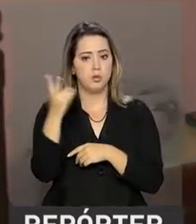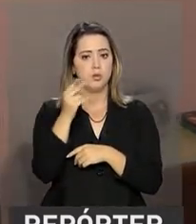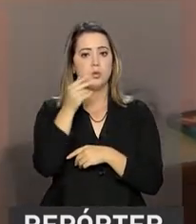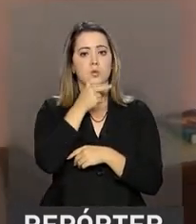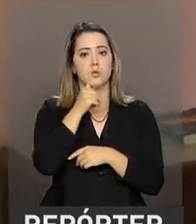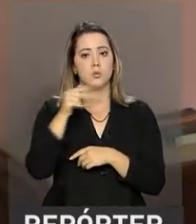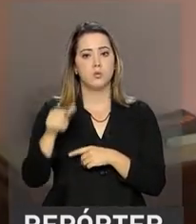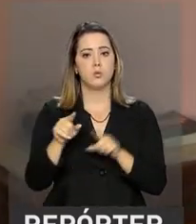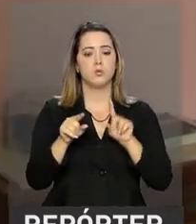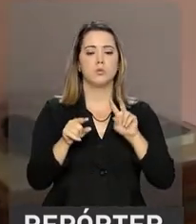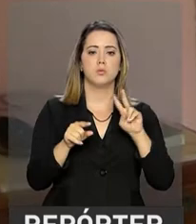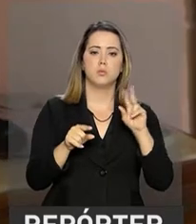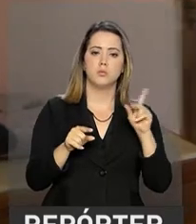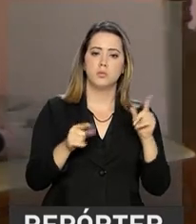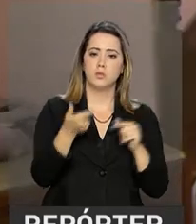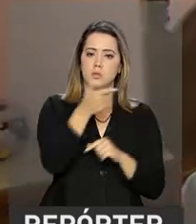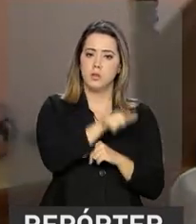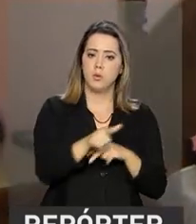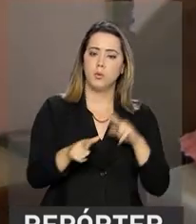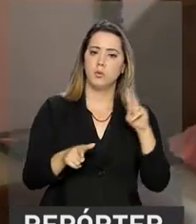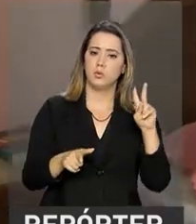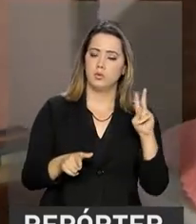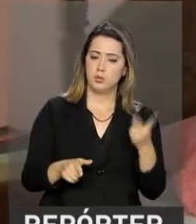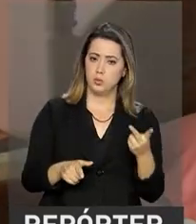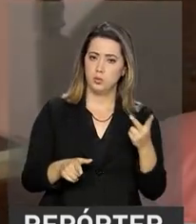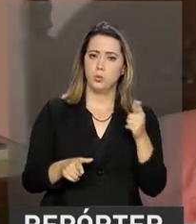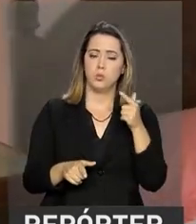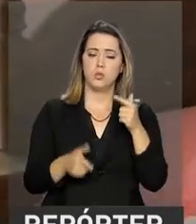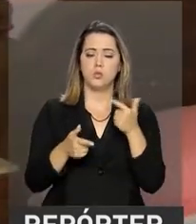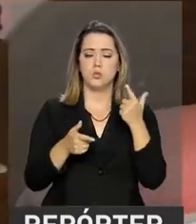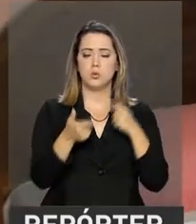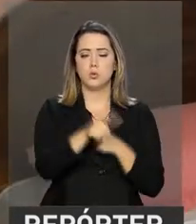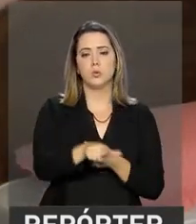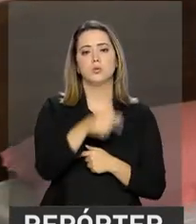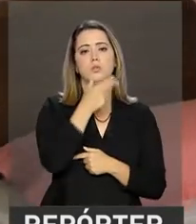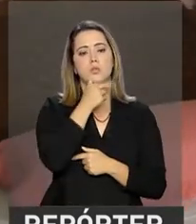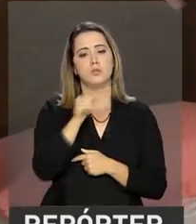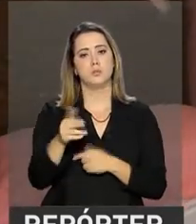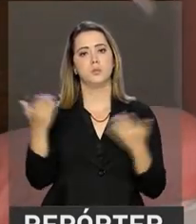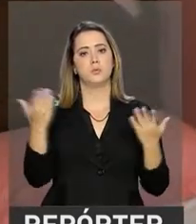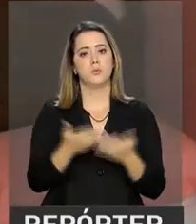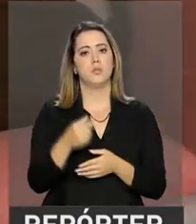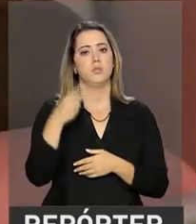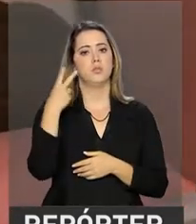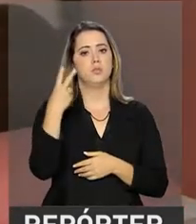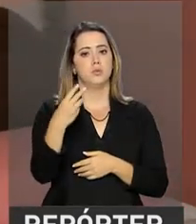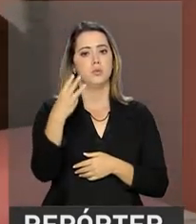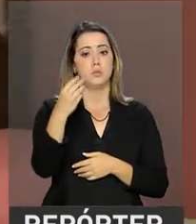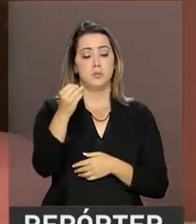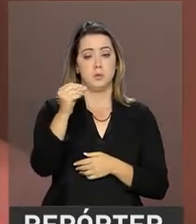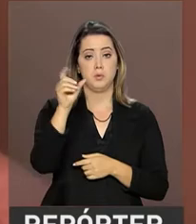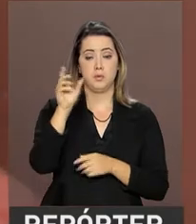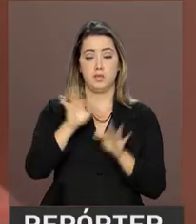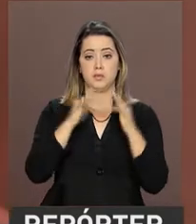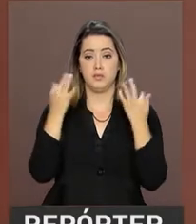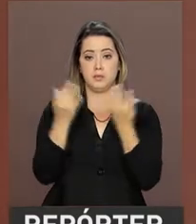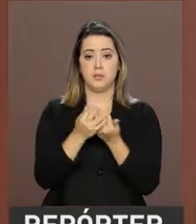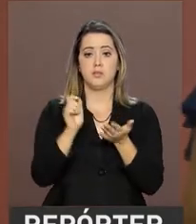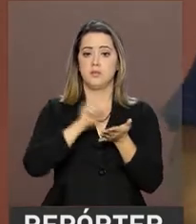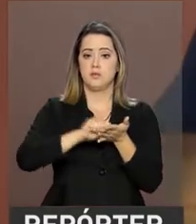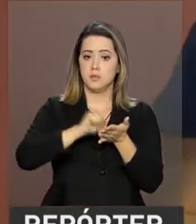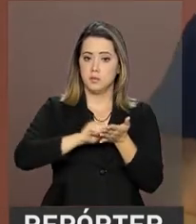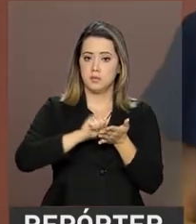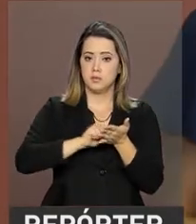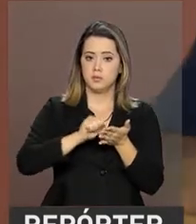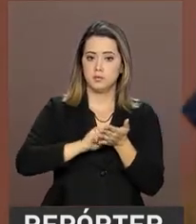a Sofia e a Cauane. Existem hoje no Brasil outras 2.300 famílias cadastradas para